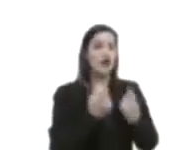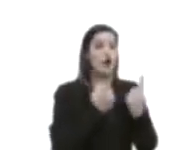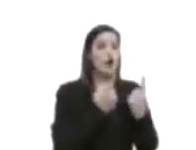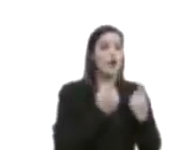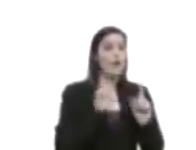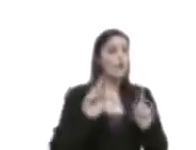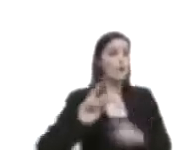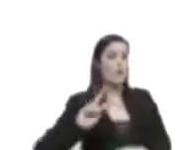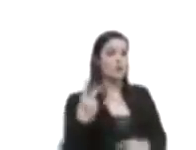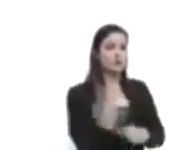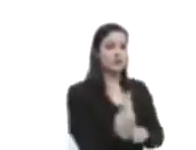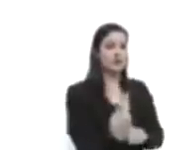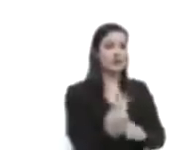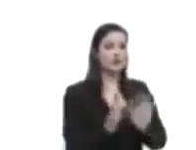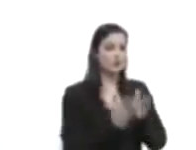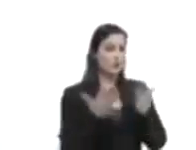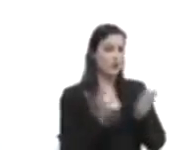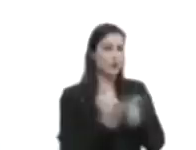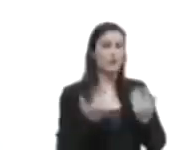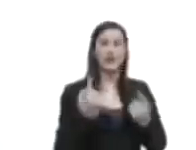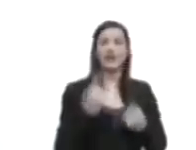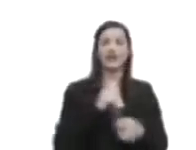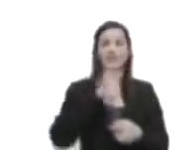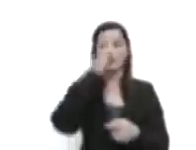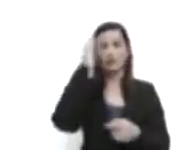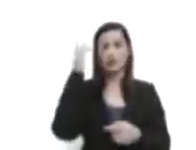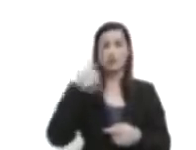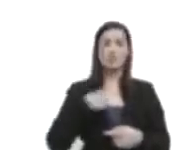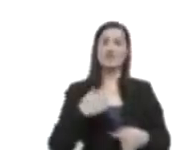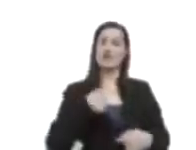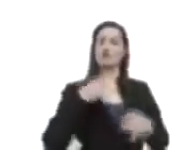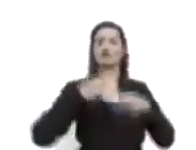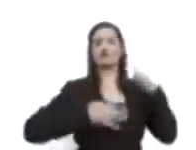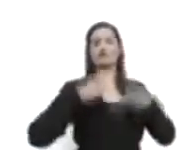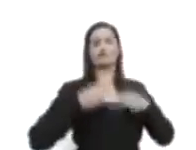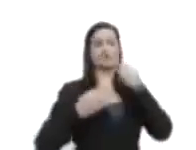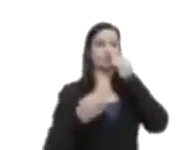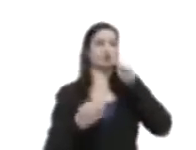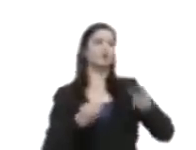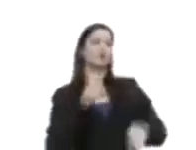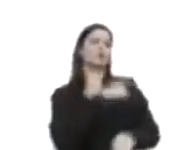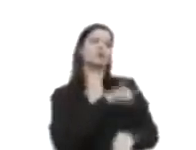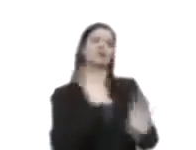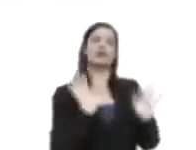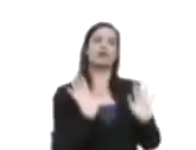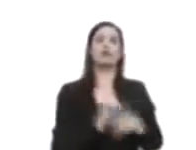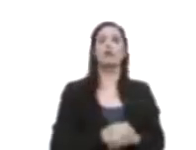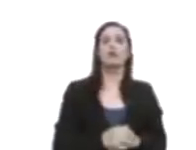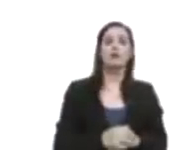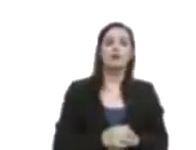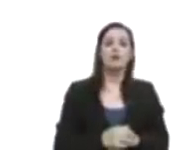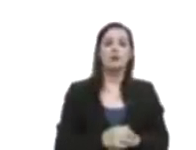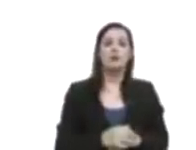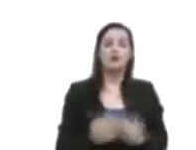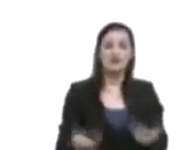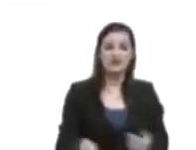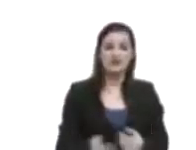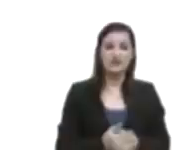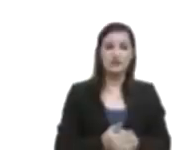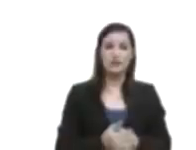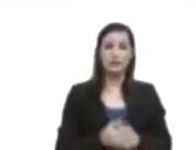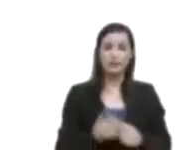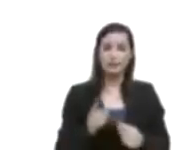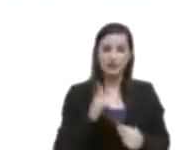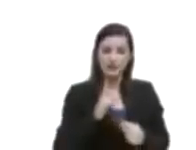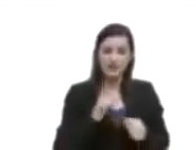se considerarem justos e desprezavam os outros. Dois homens subiram ao templo com o propósito de orar, um fariseu, outro publicano.